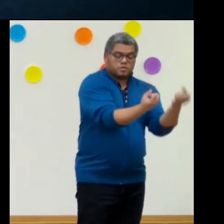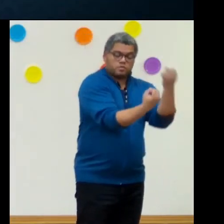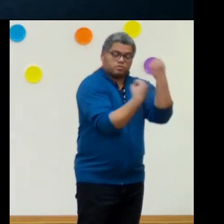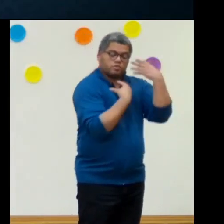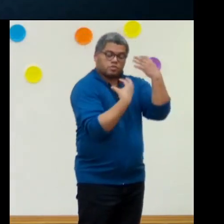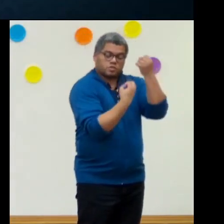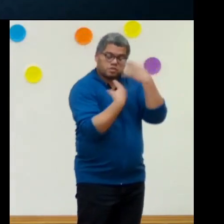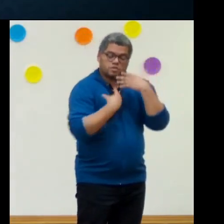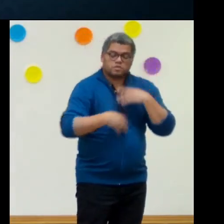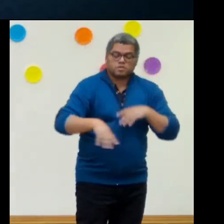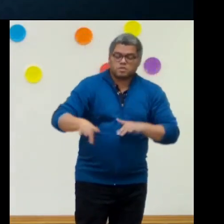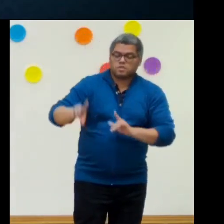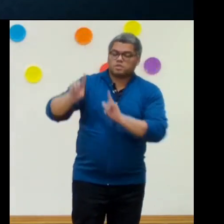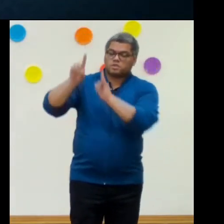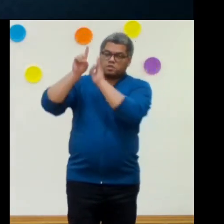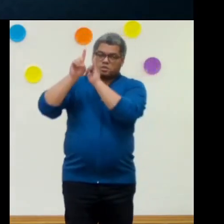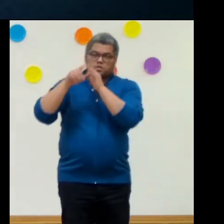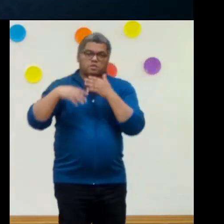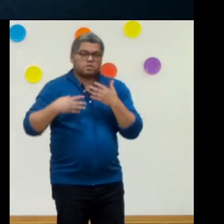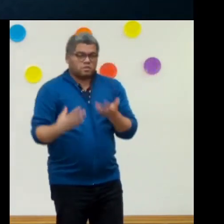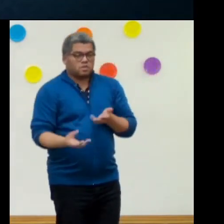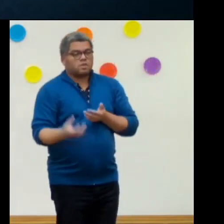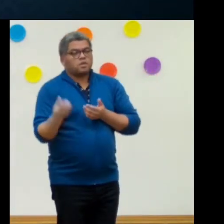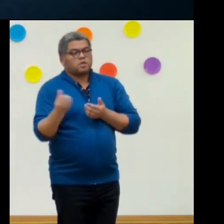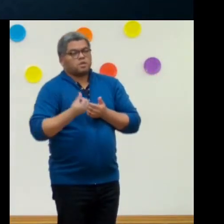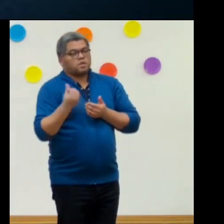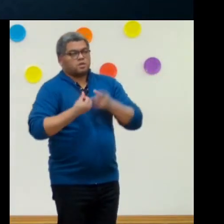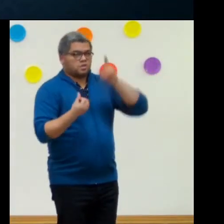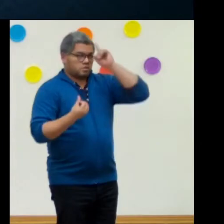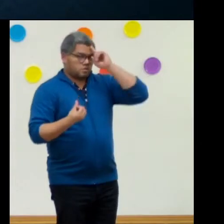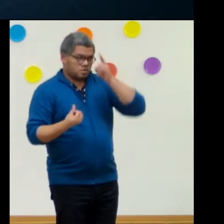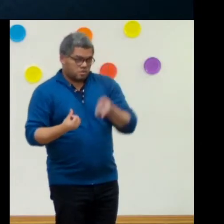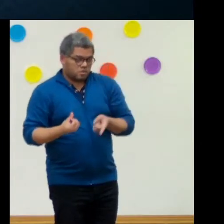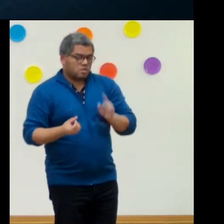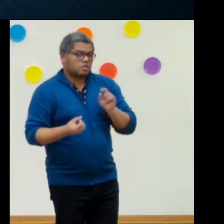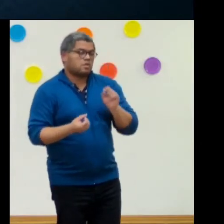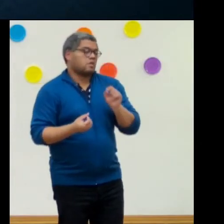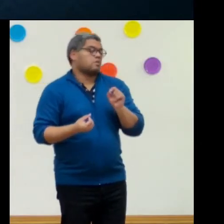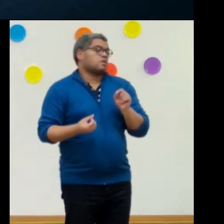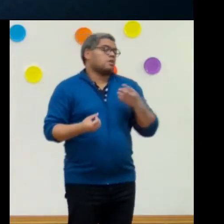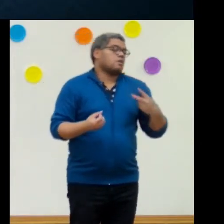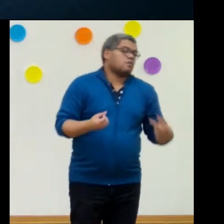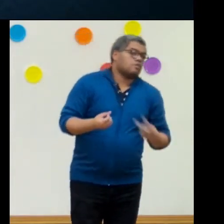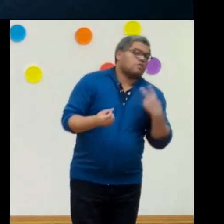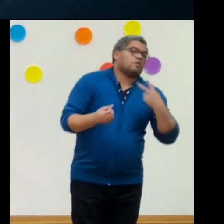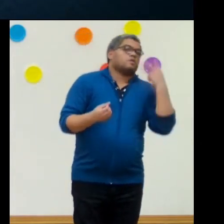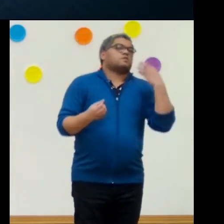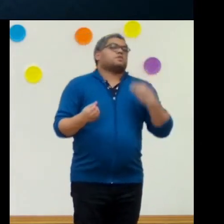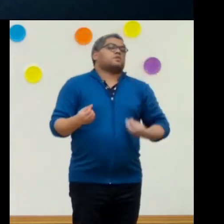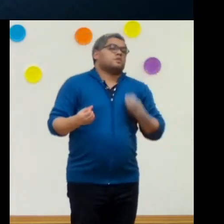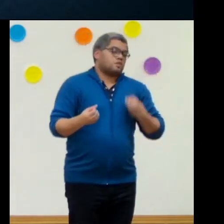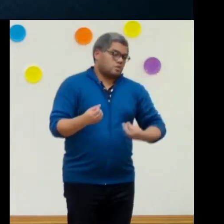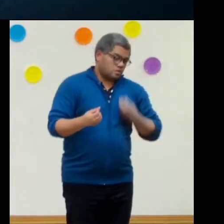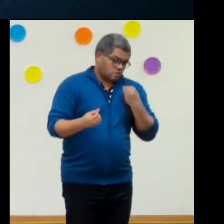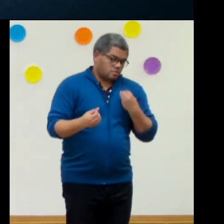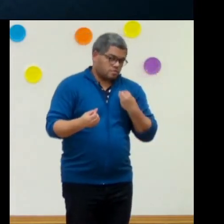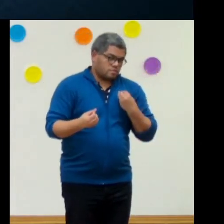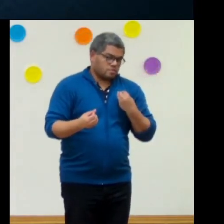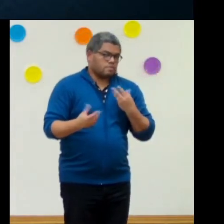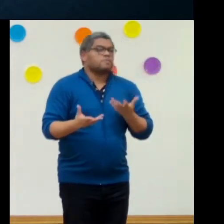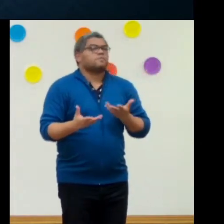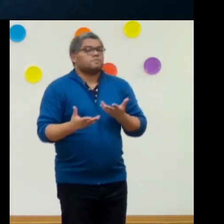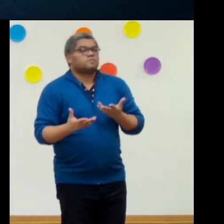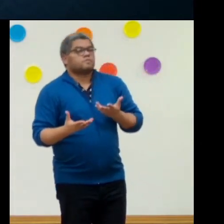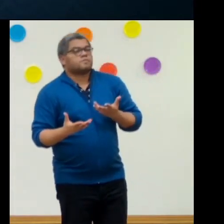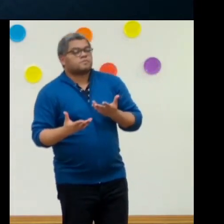Vem o 6º mandamento, valorizar a vida humana, não mate. Honre o superior, não mate o outro,